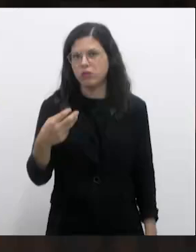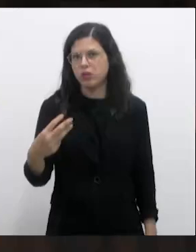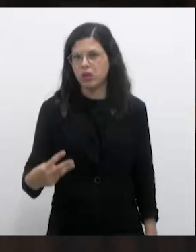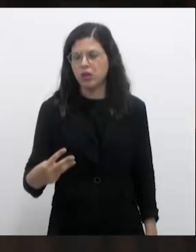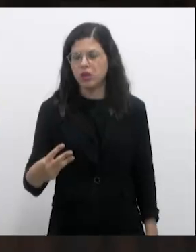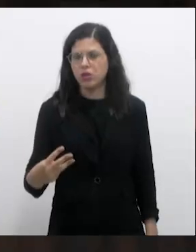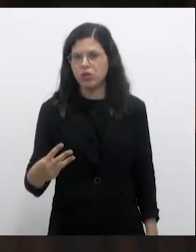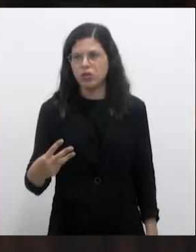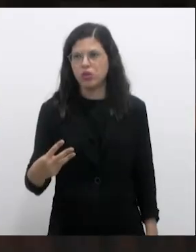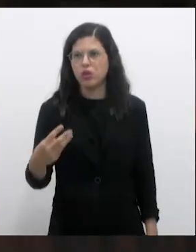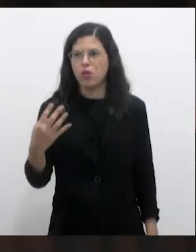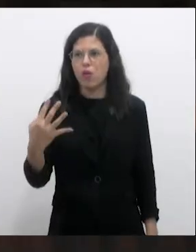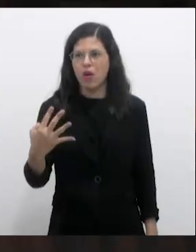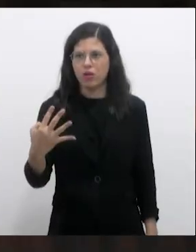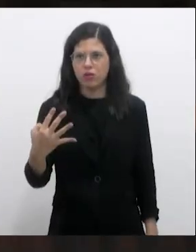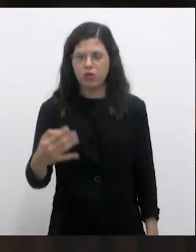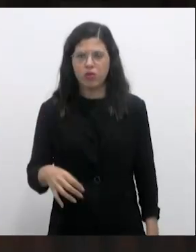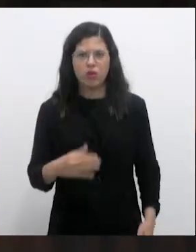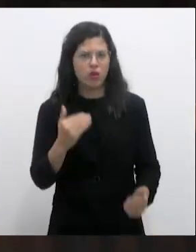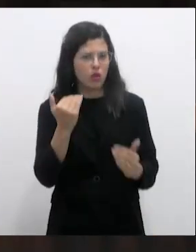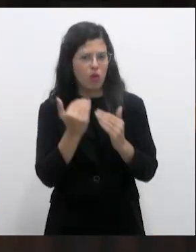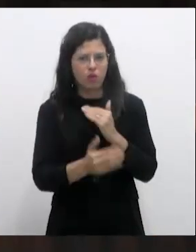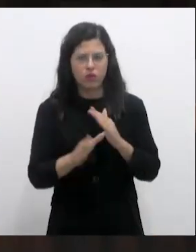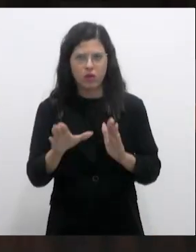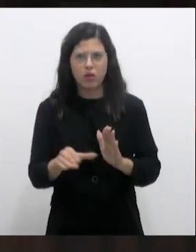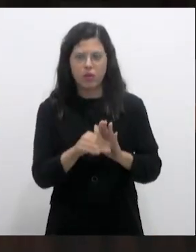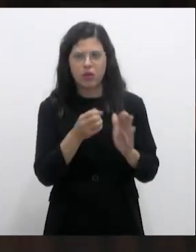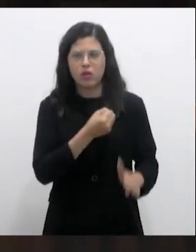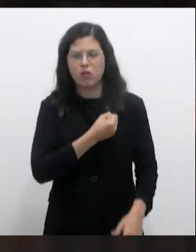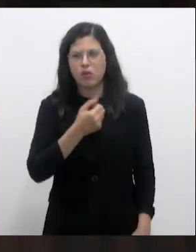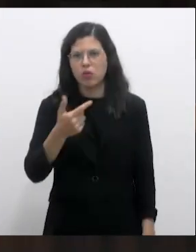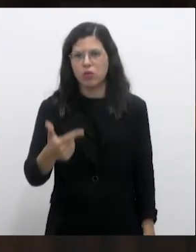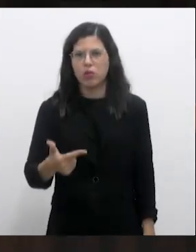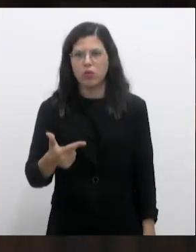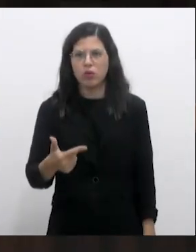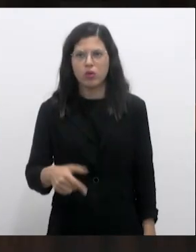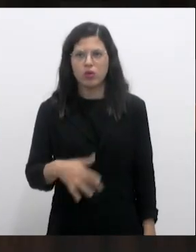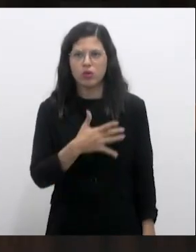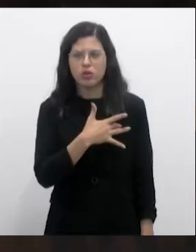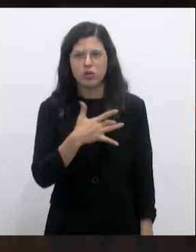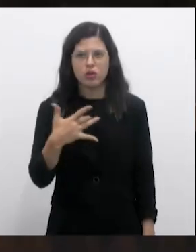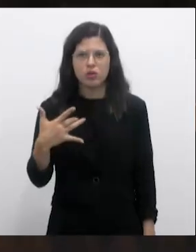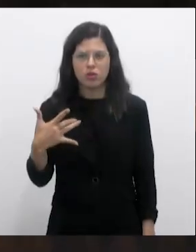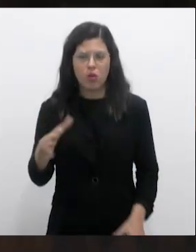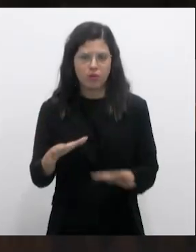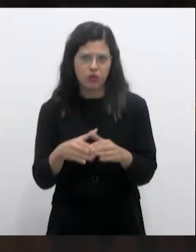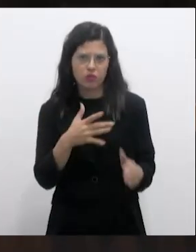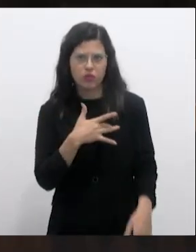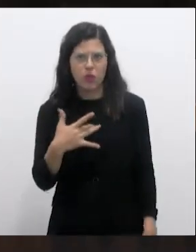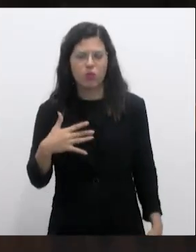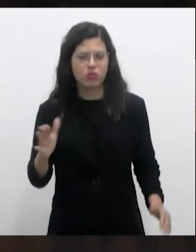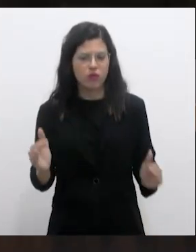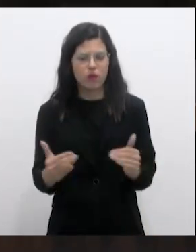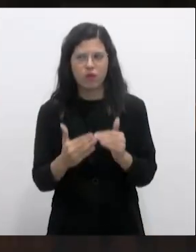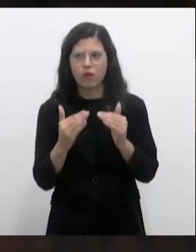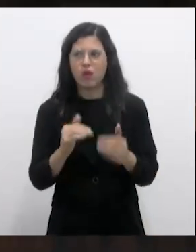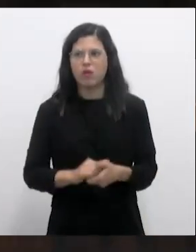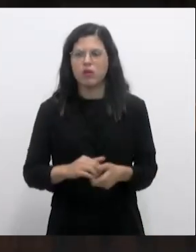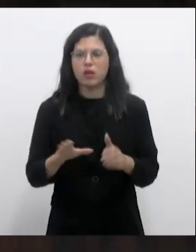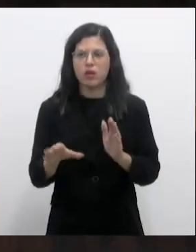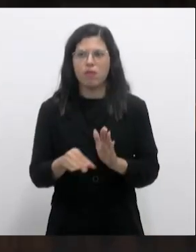3 e 4. E contrário à emenda número 2. De Saúde, favorável